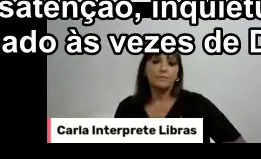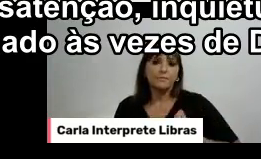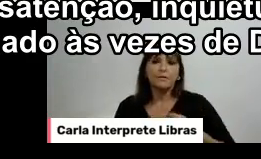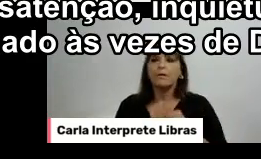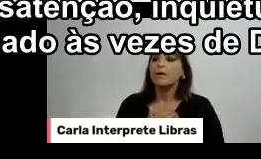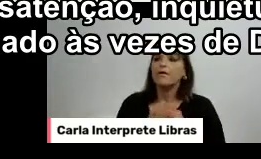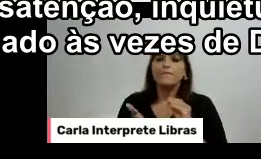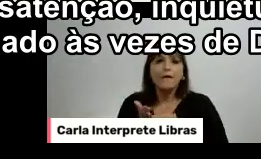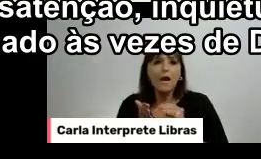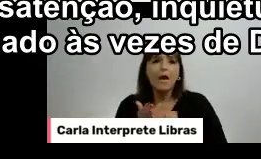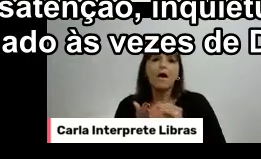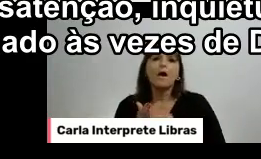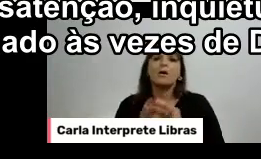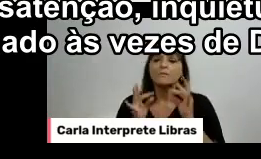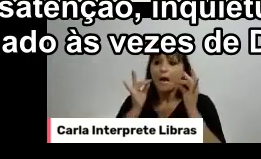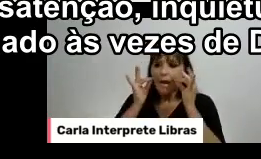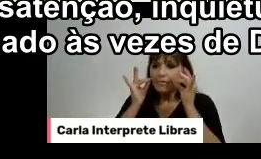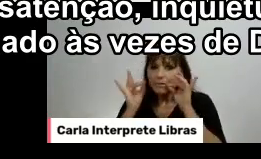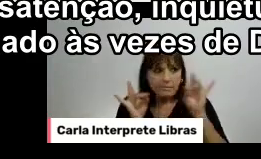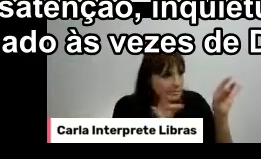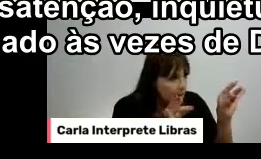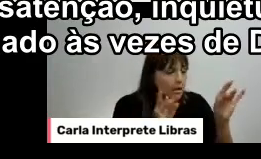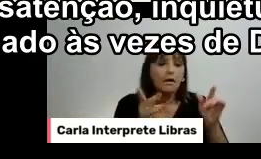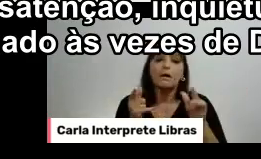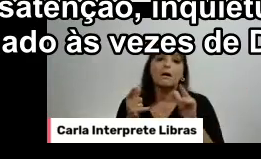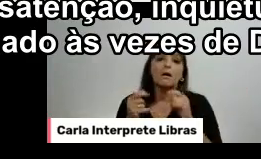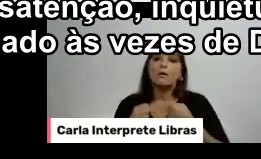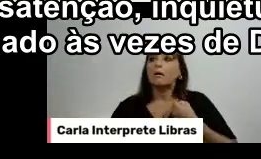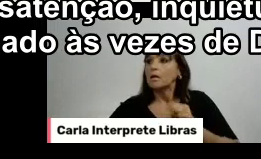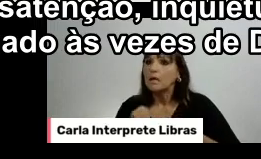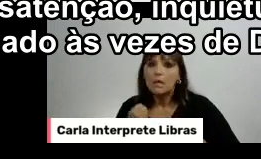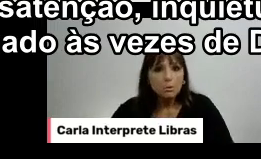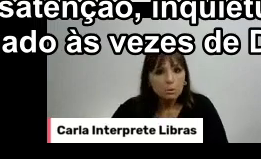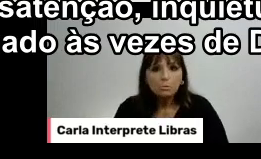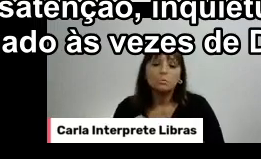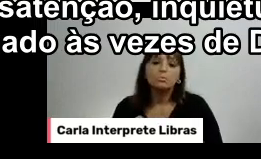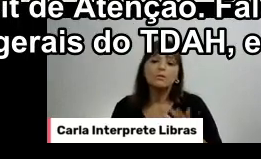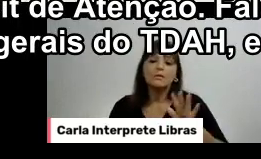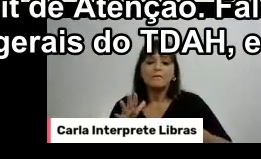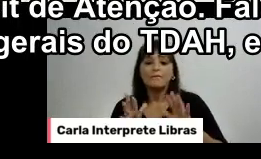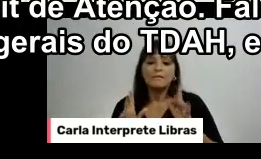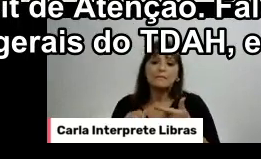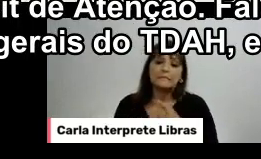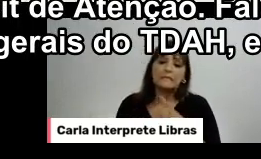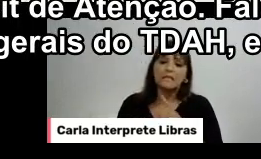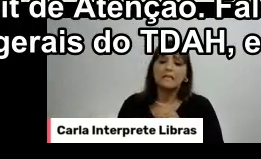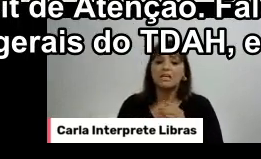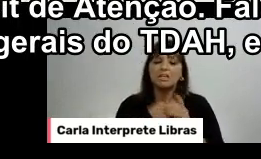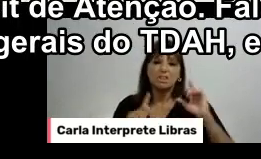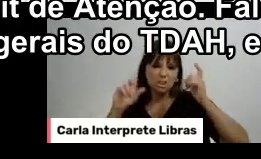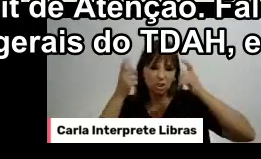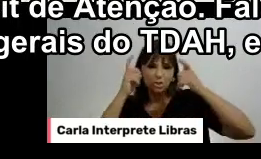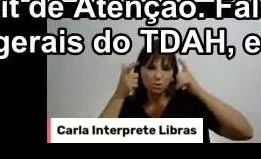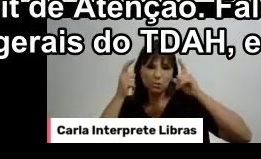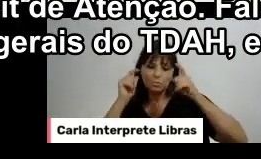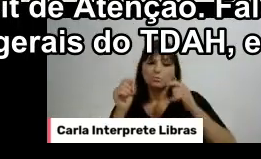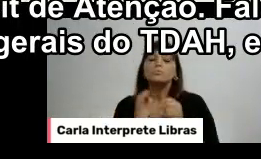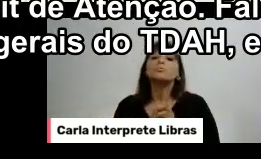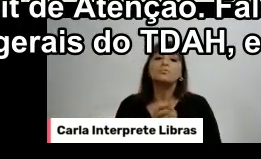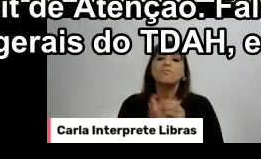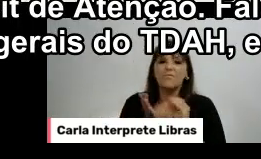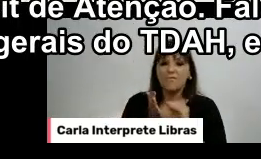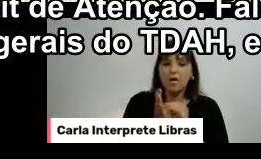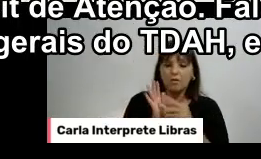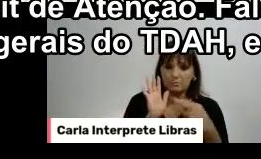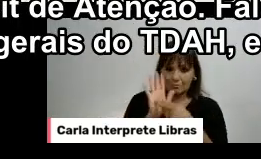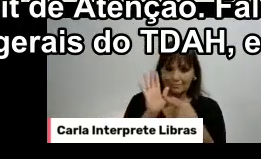e impulsividade. Ele é chamado, às vezes, de DDA, que é o distúrbio do déficit de atenção. Falando um pouco sobre